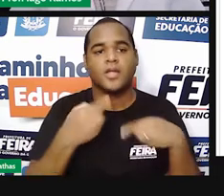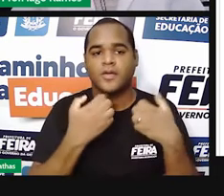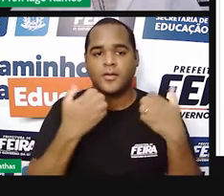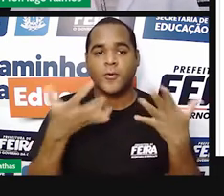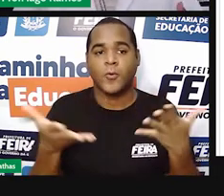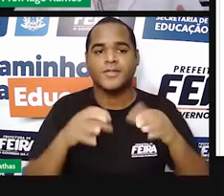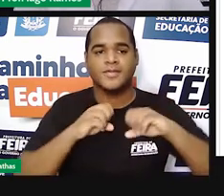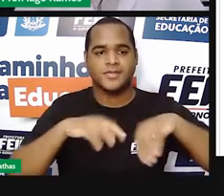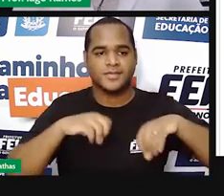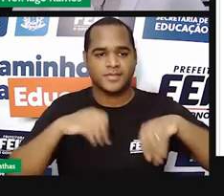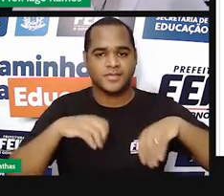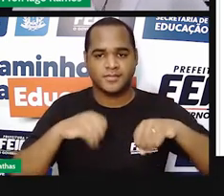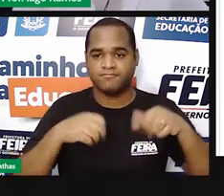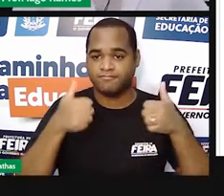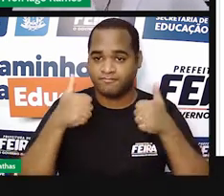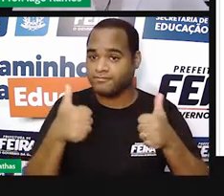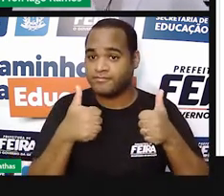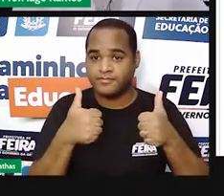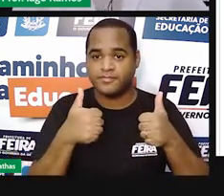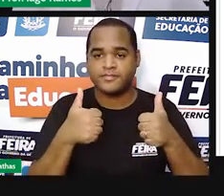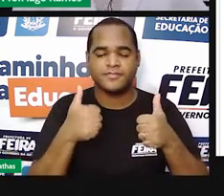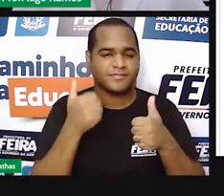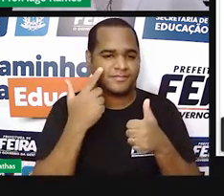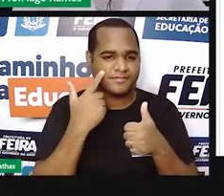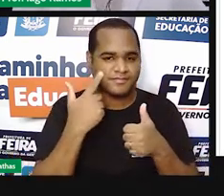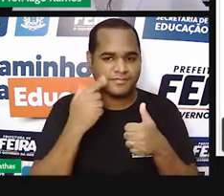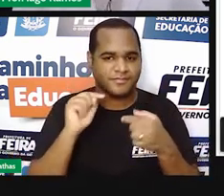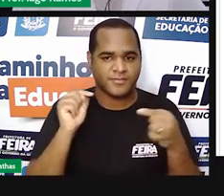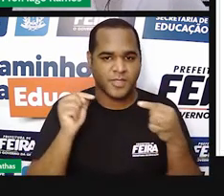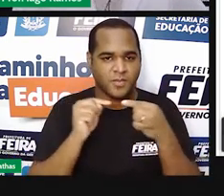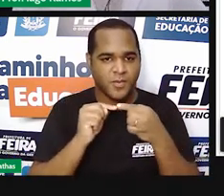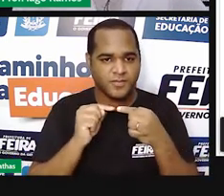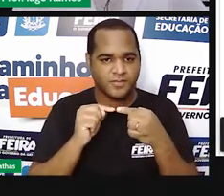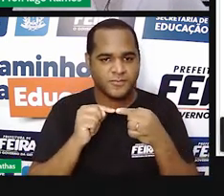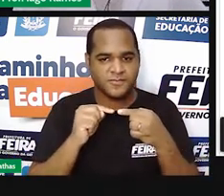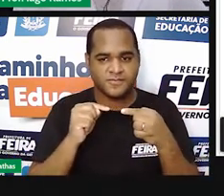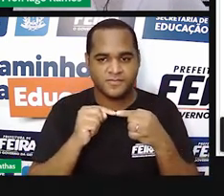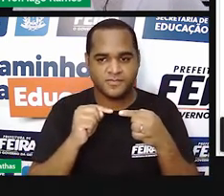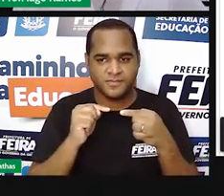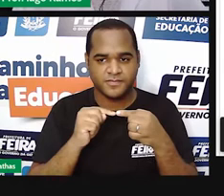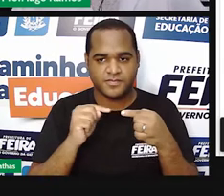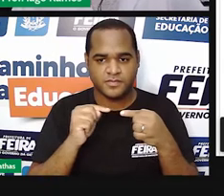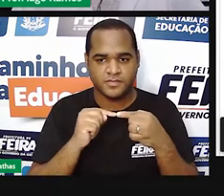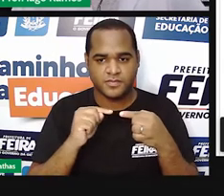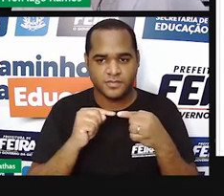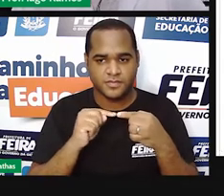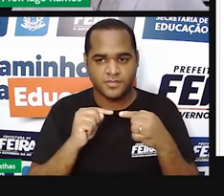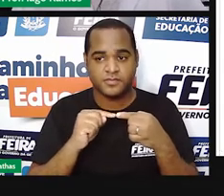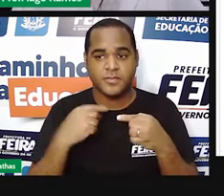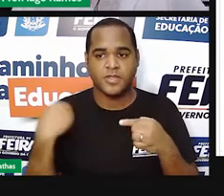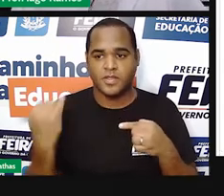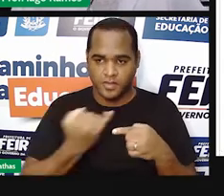contexto da nossa aula belezinha então eu vou pegar um pontinho aqui ó simbolizando é